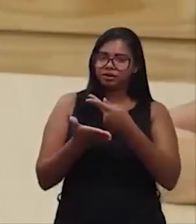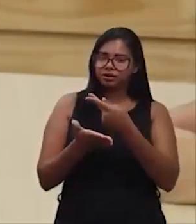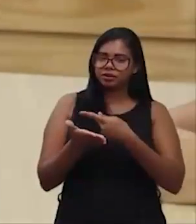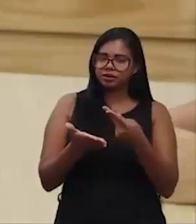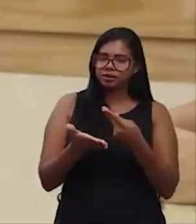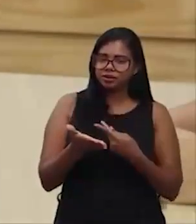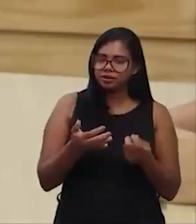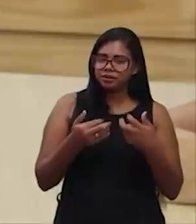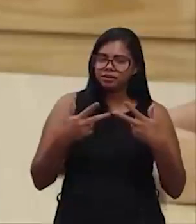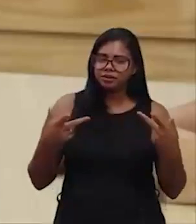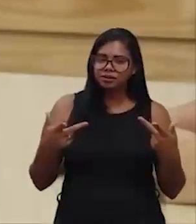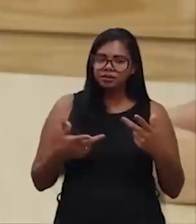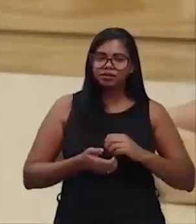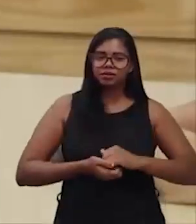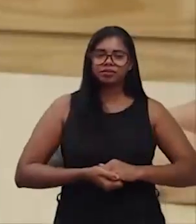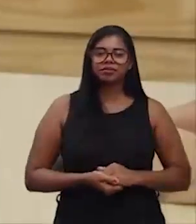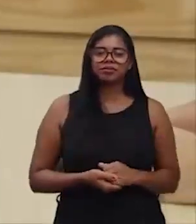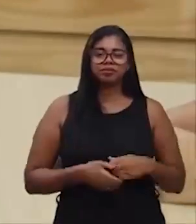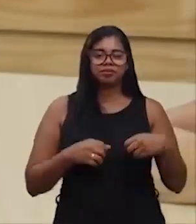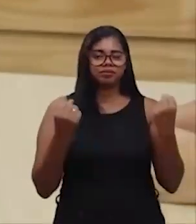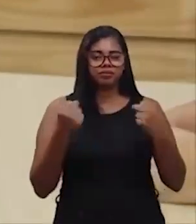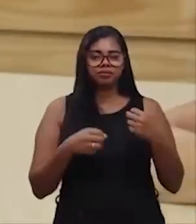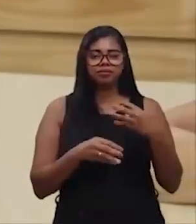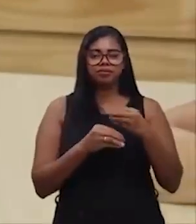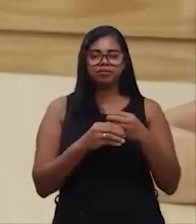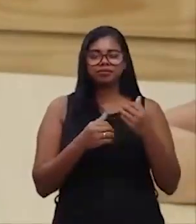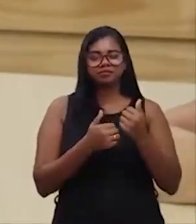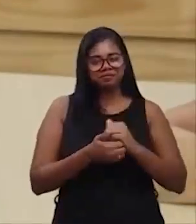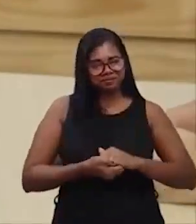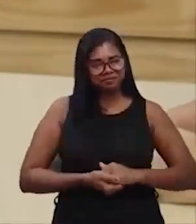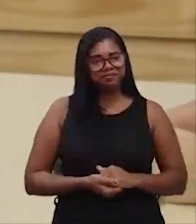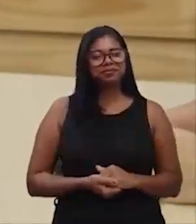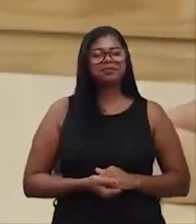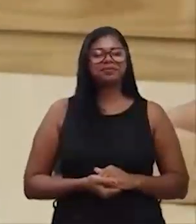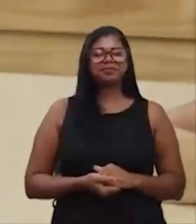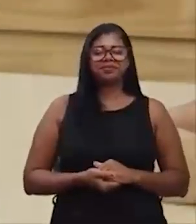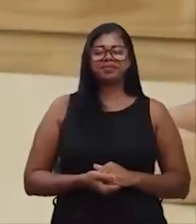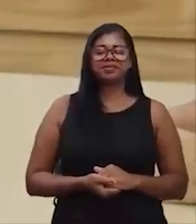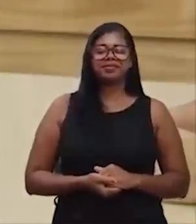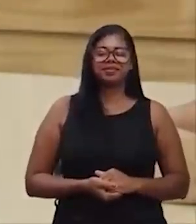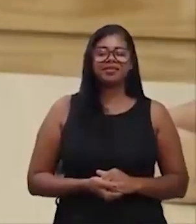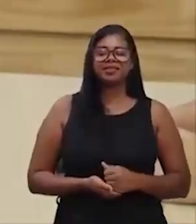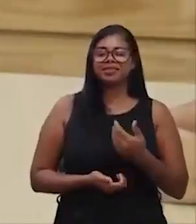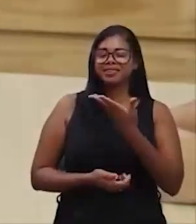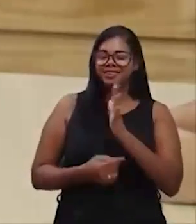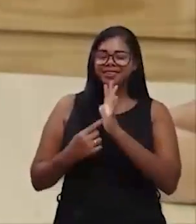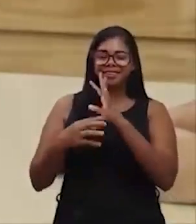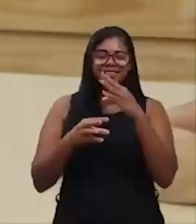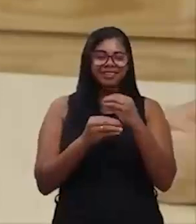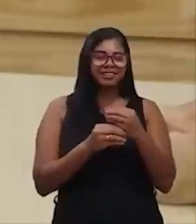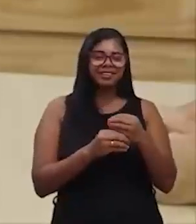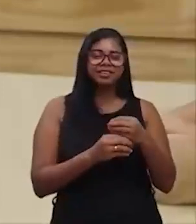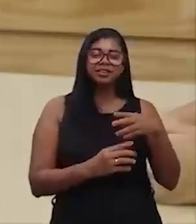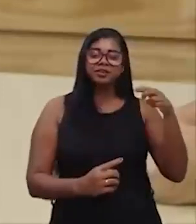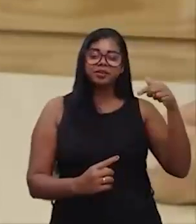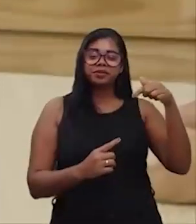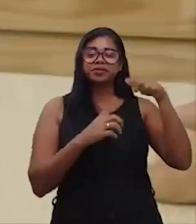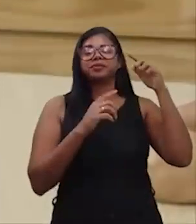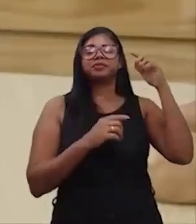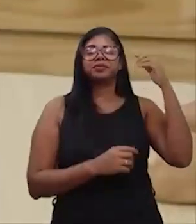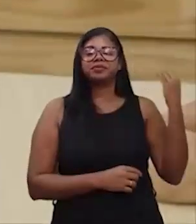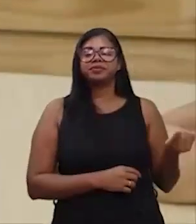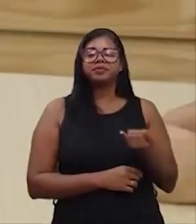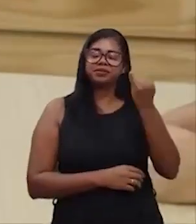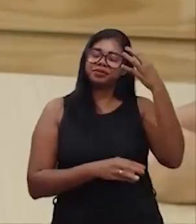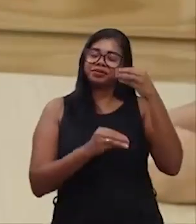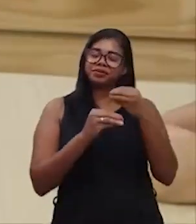de qualquer coisa, eu preciso dizer, eu sou meio ruim. Eu não sou um Michelangelo. Então eu gosto muito